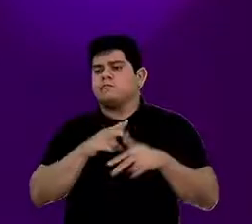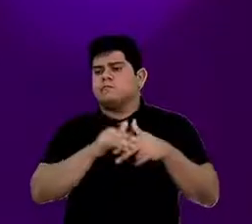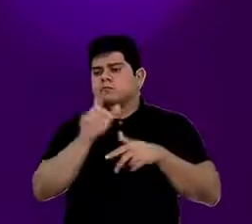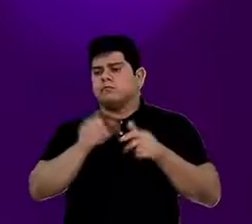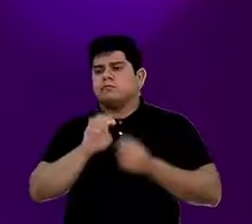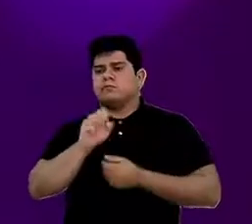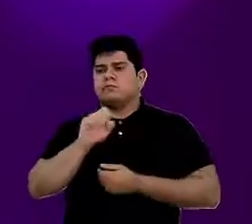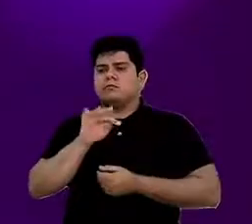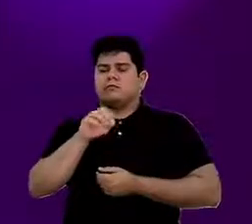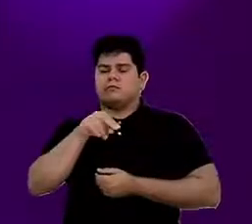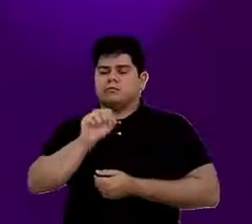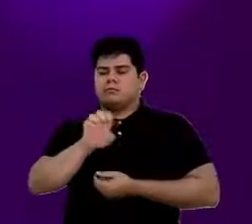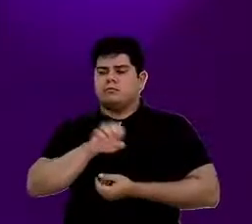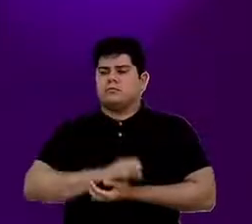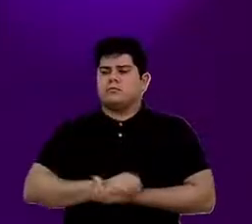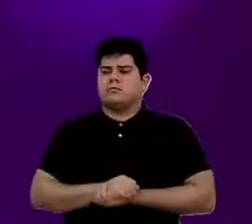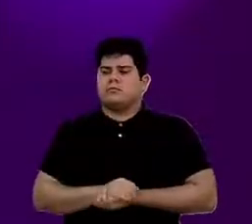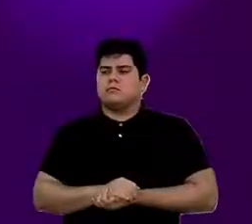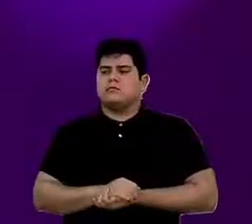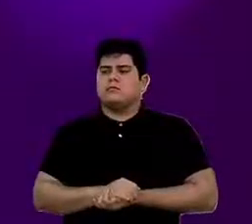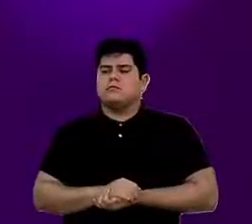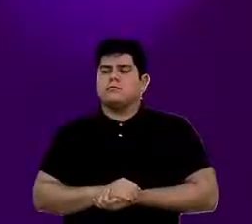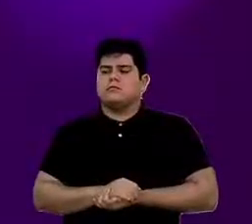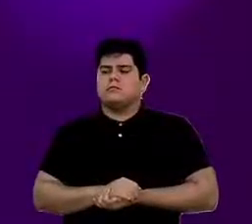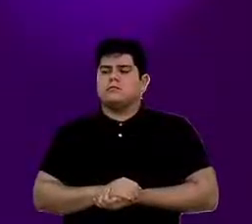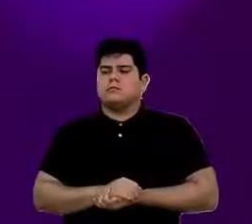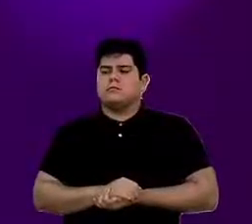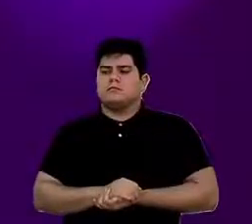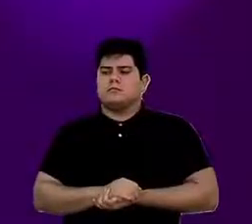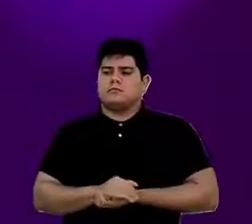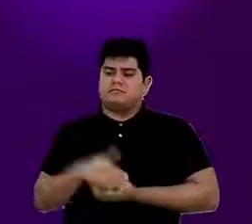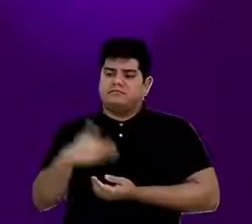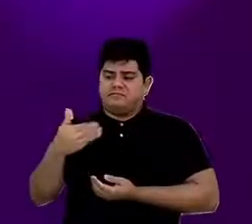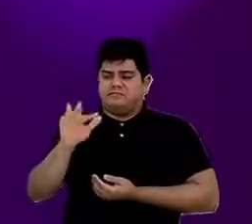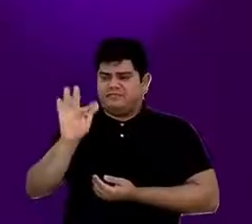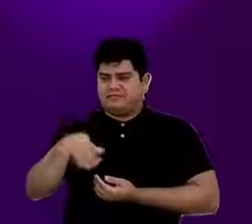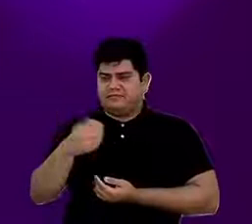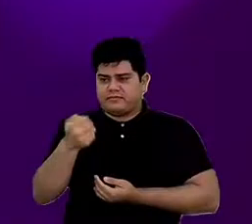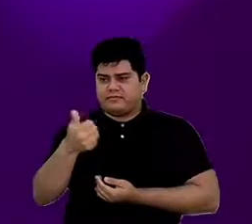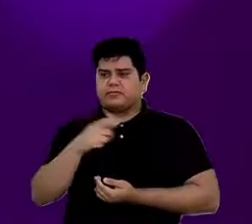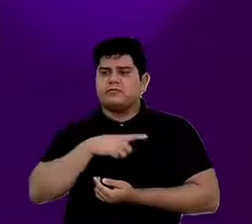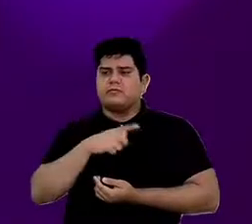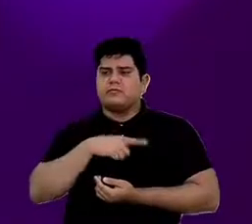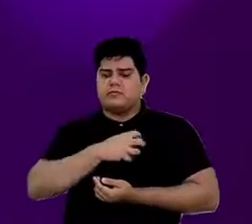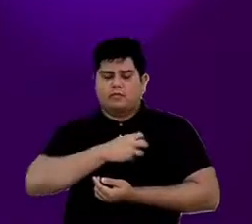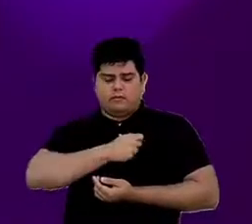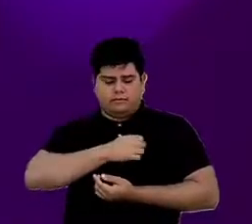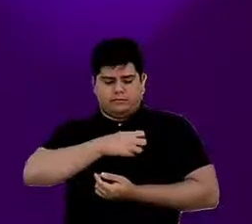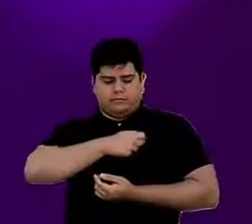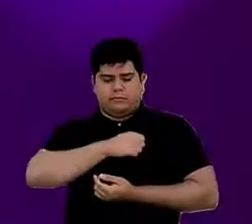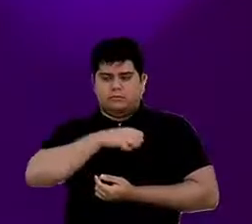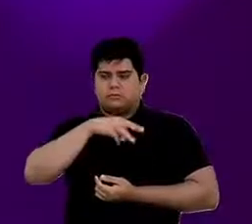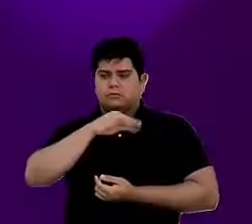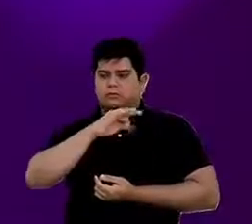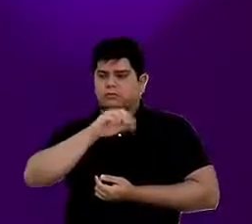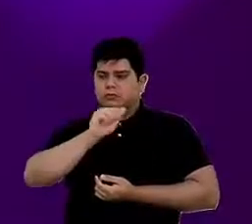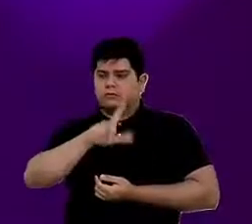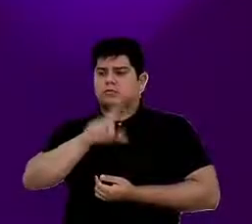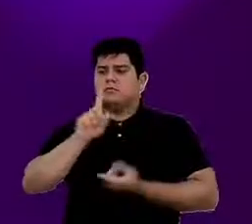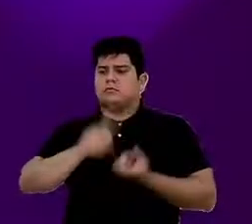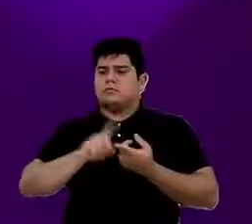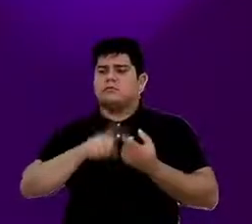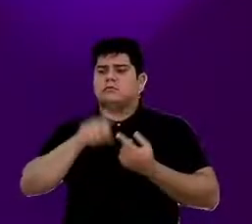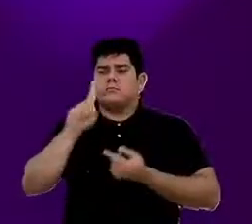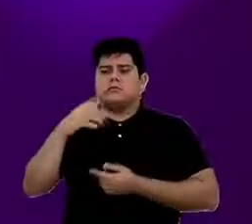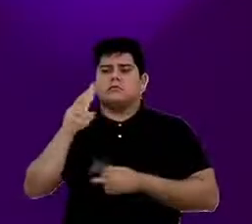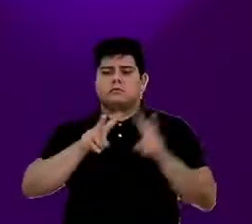estenose aórtica importante. Já avançando para finalizar, a questão da válvula mitral também é um assunto muito